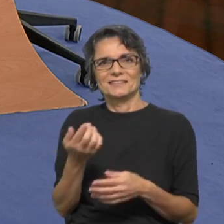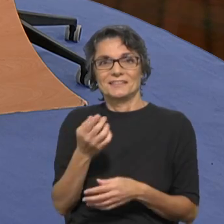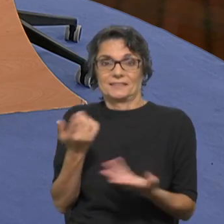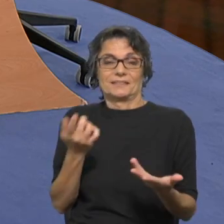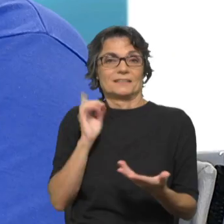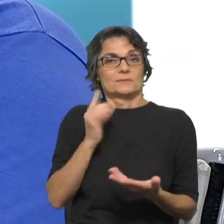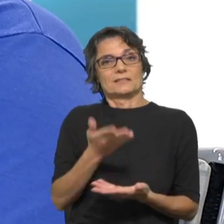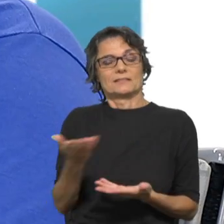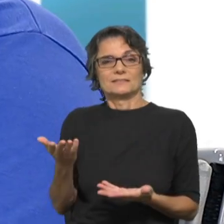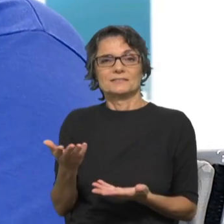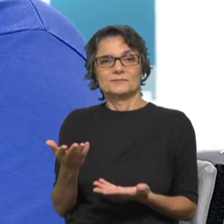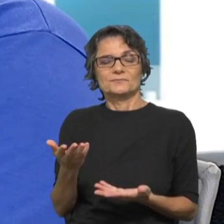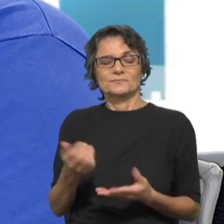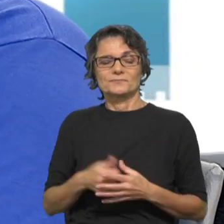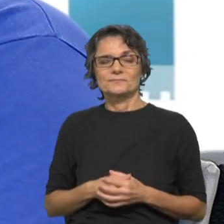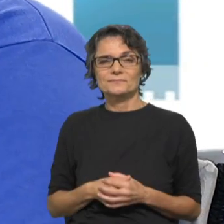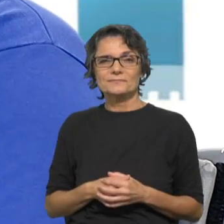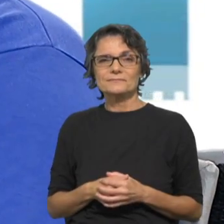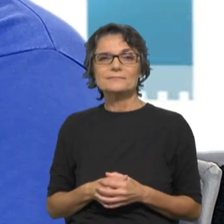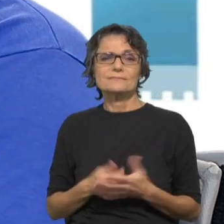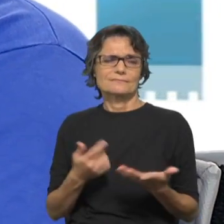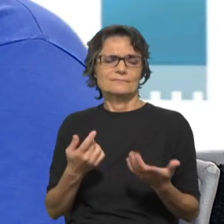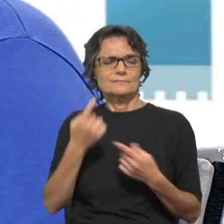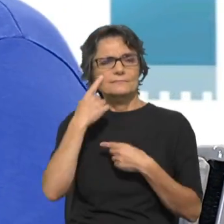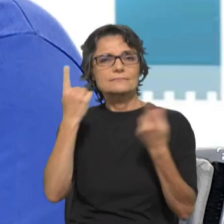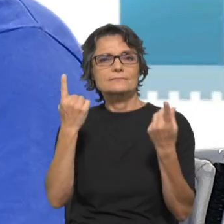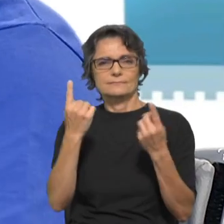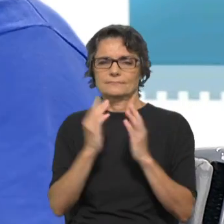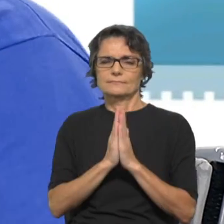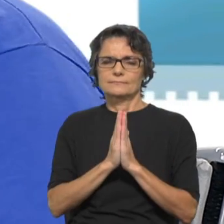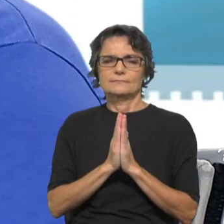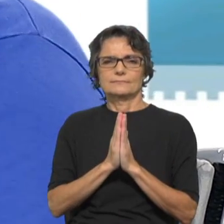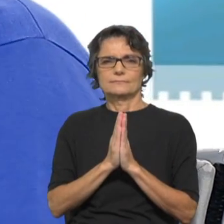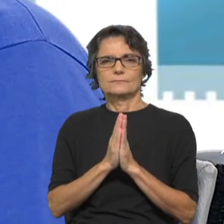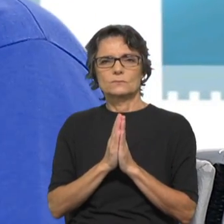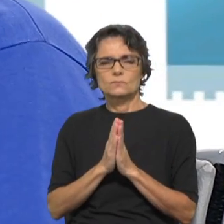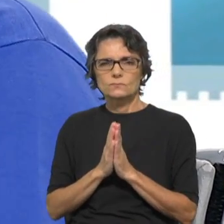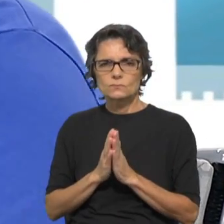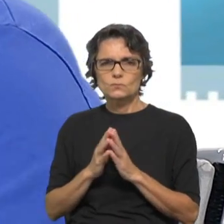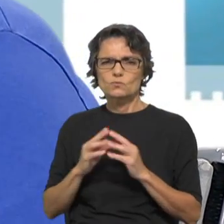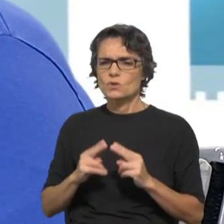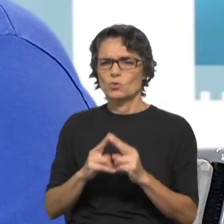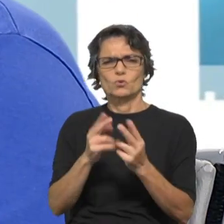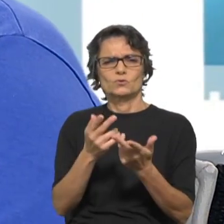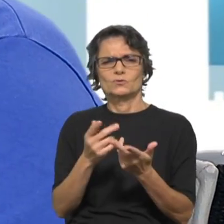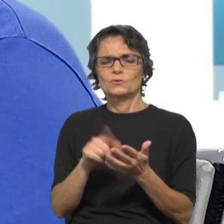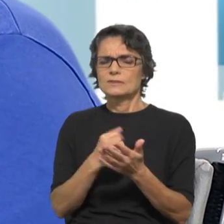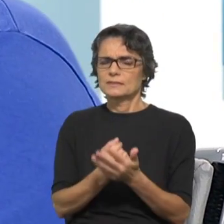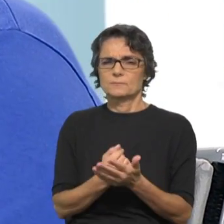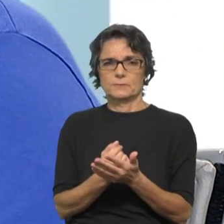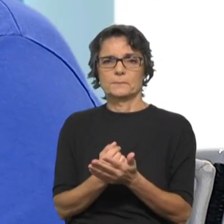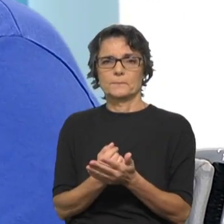também lida e proclamada nas celebrações ou então nos encontros dos convívios